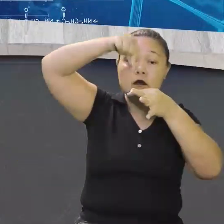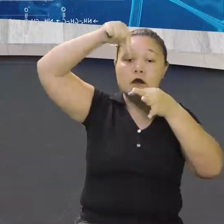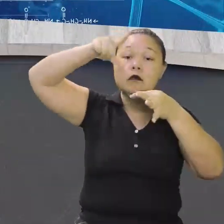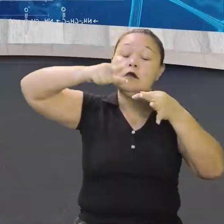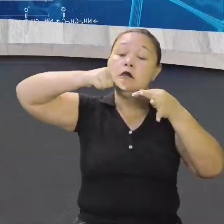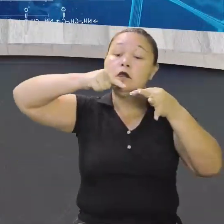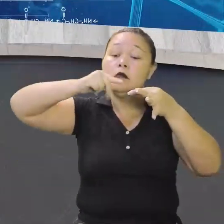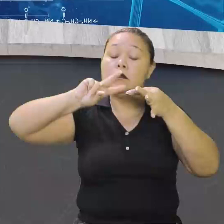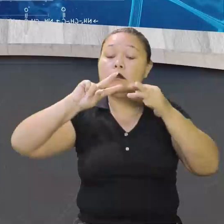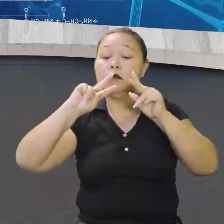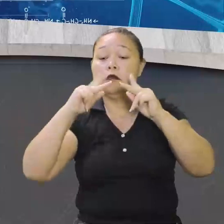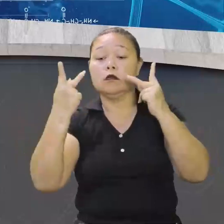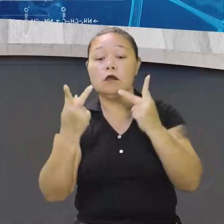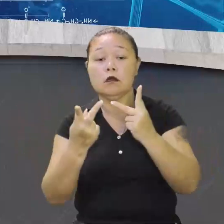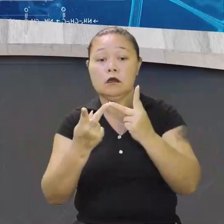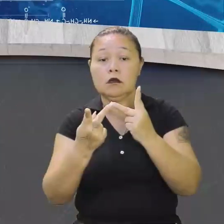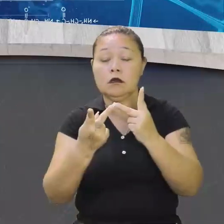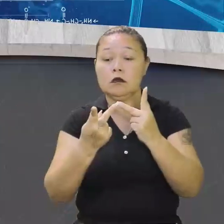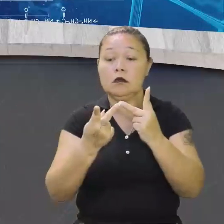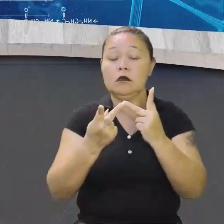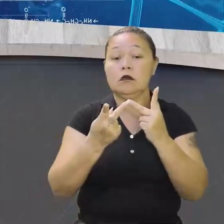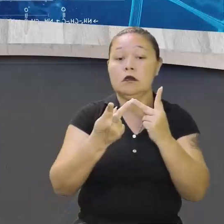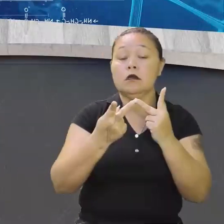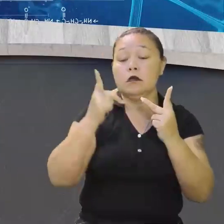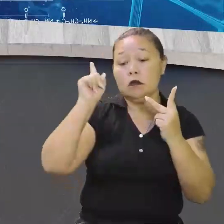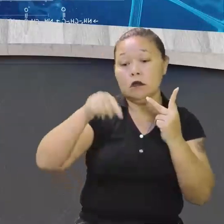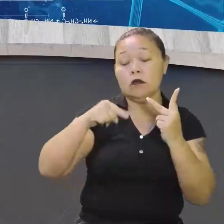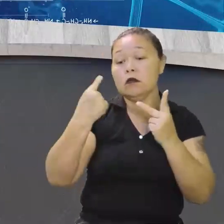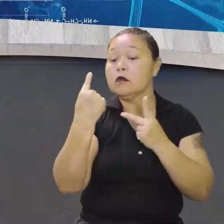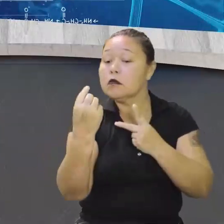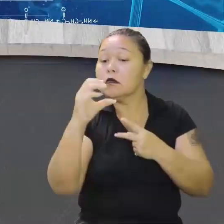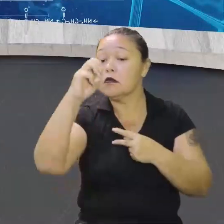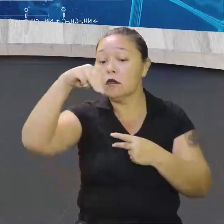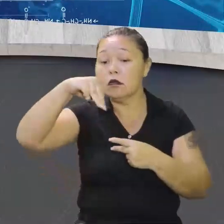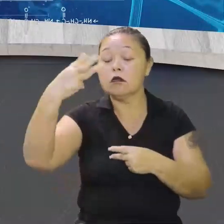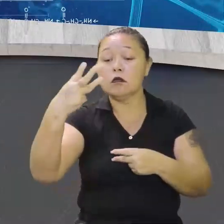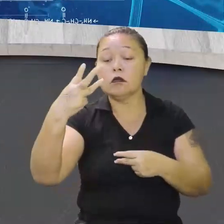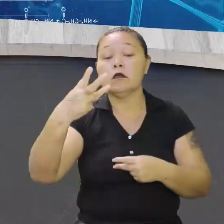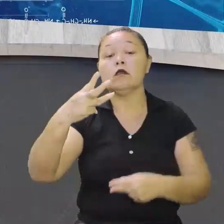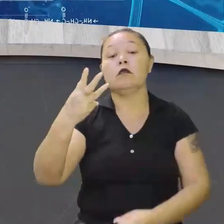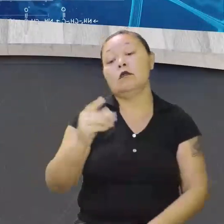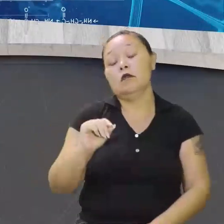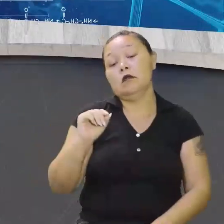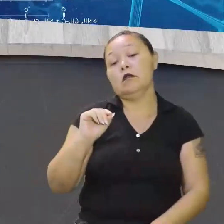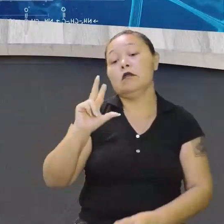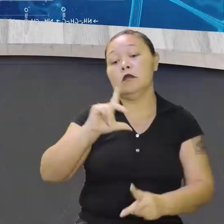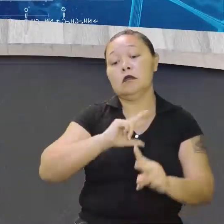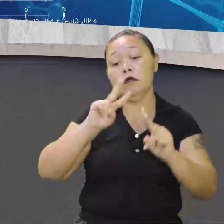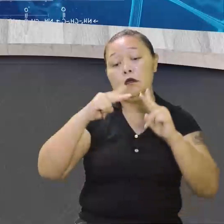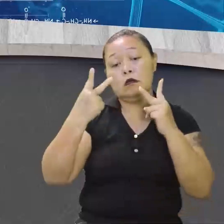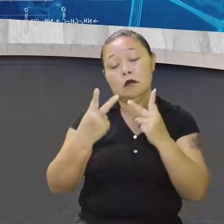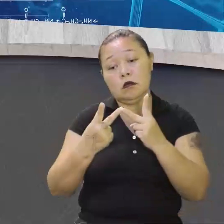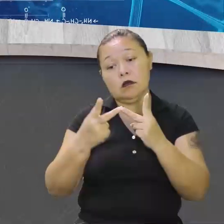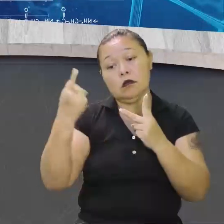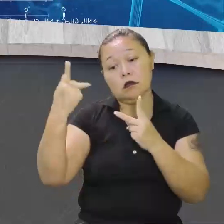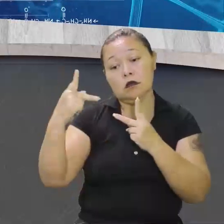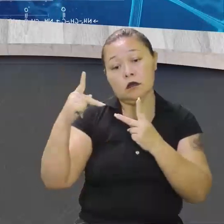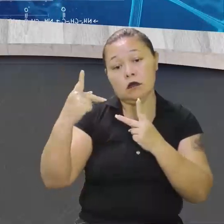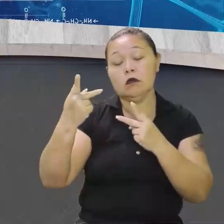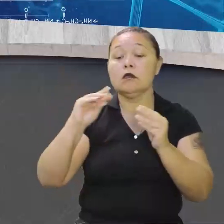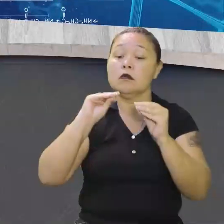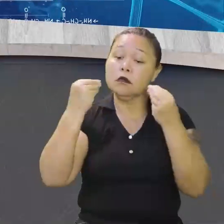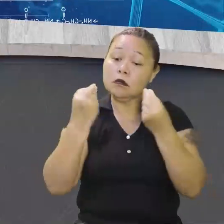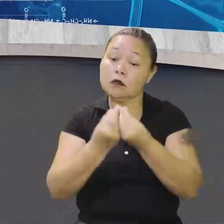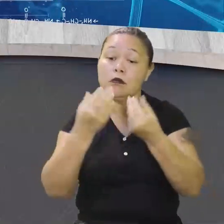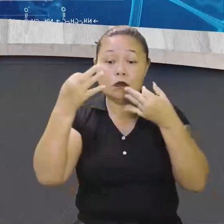o volume que vai deslocar, digamos, 1 centímetro cúbico. Aí você teria o volume dessa substância,